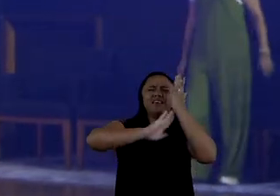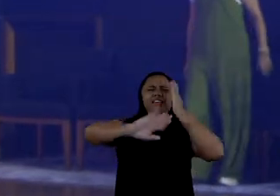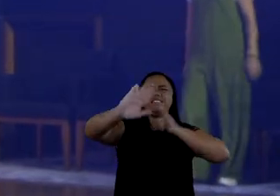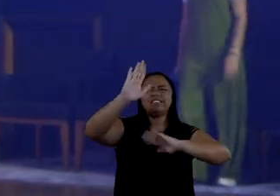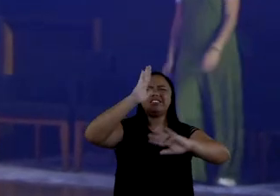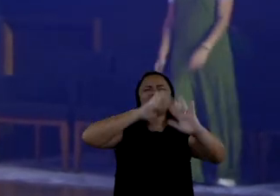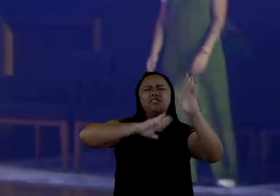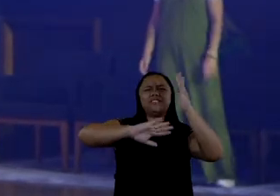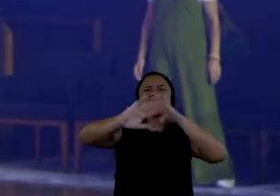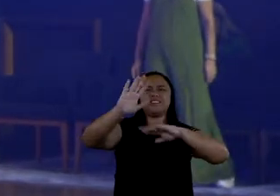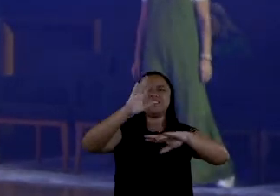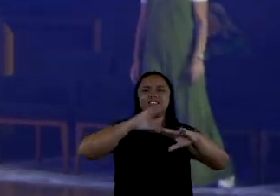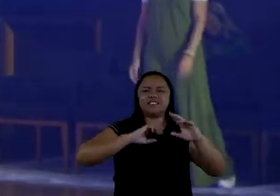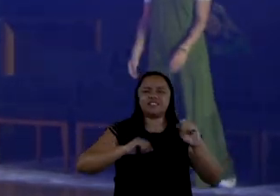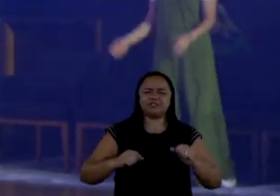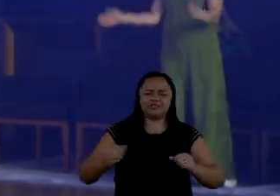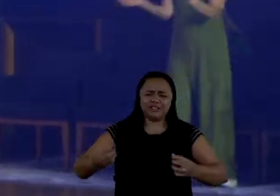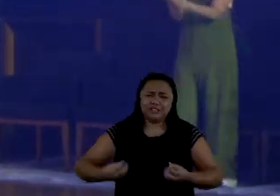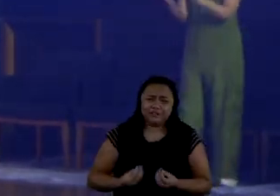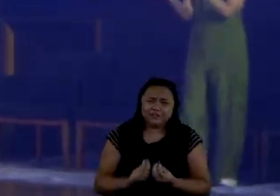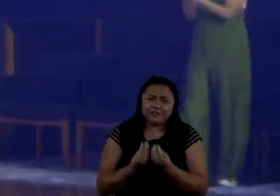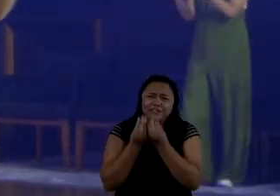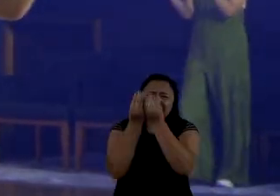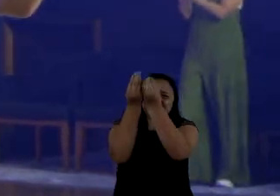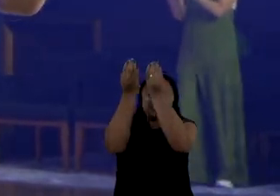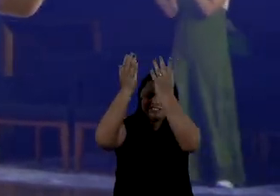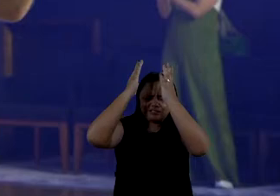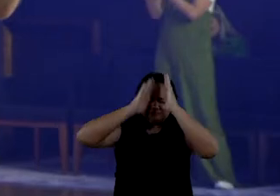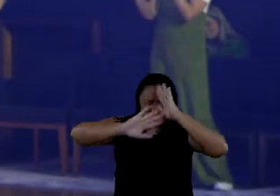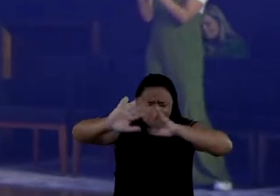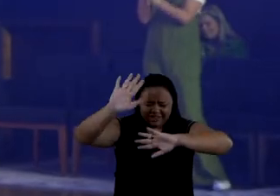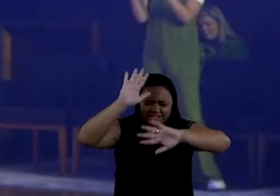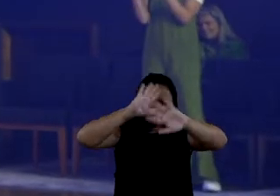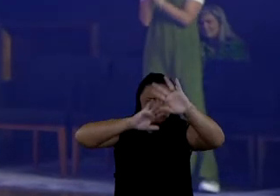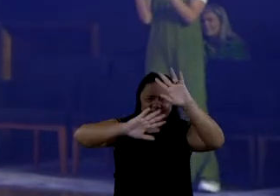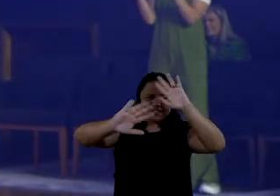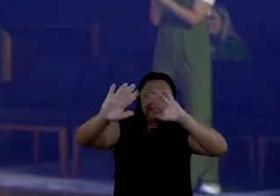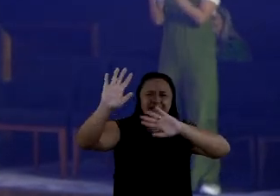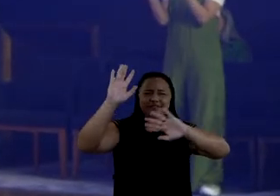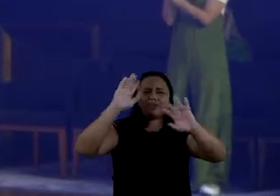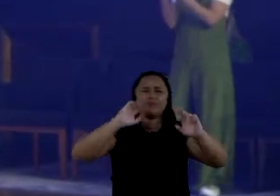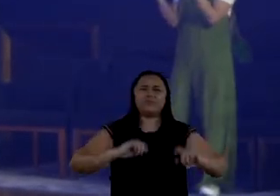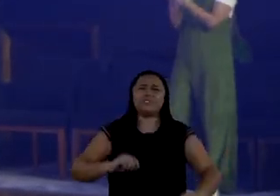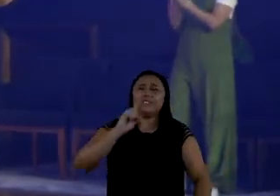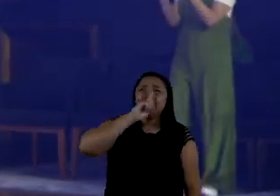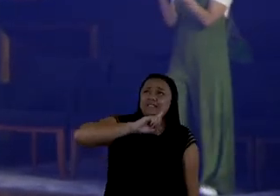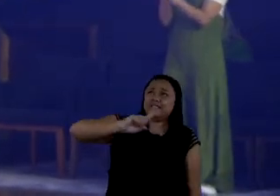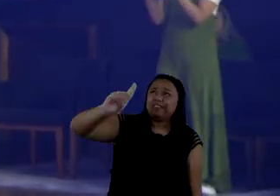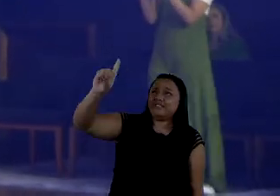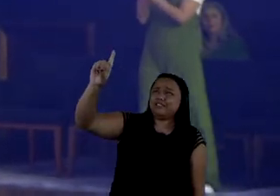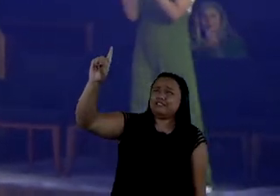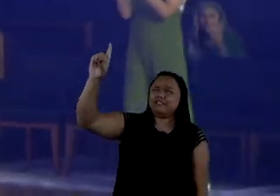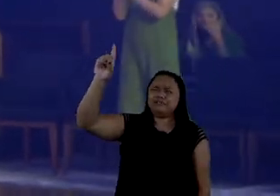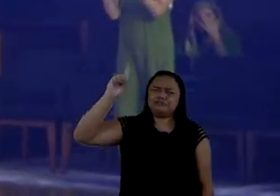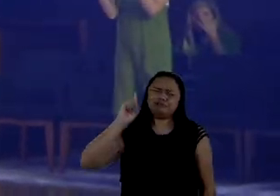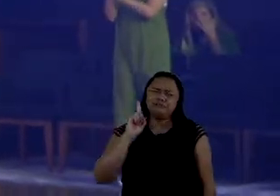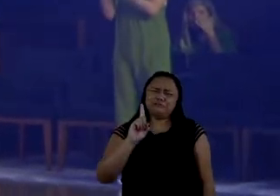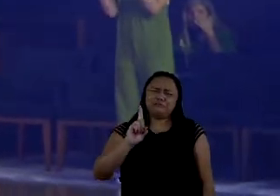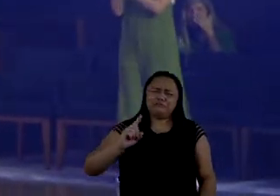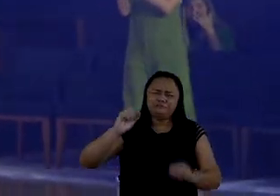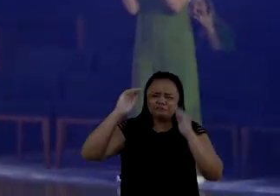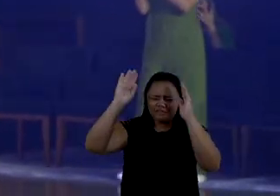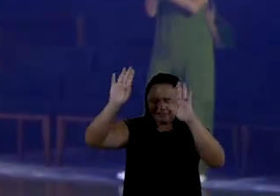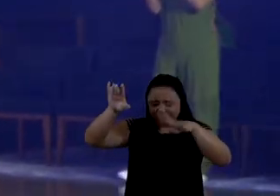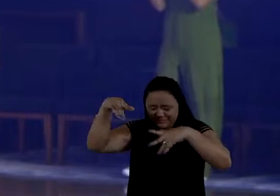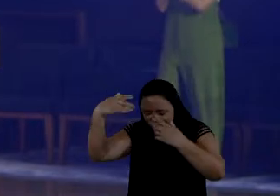nossa adoração desde já com uma salva de palmas ao teu nome, ao único que é digno de receber toda a honra, toda a glória e todo o